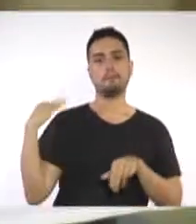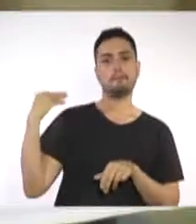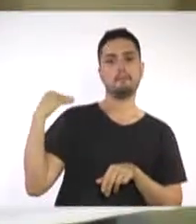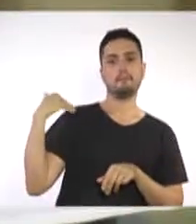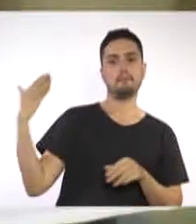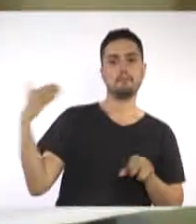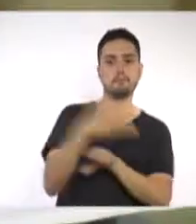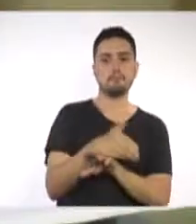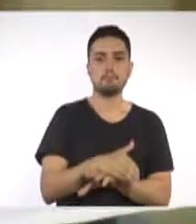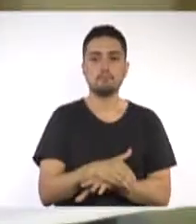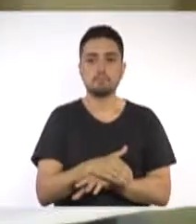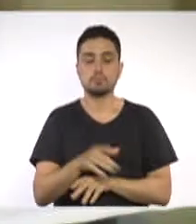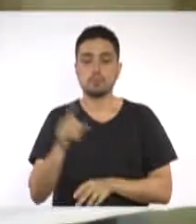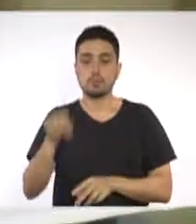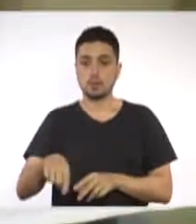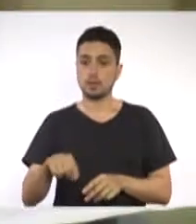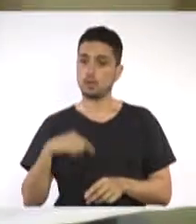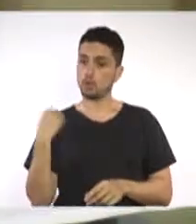tempo.